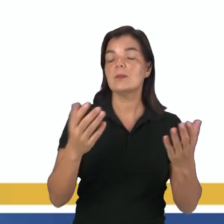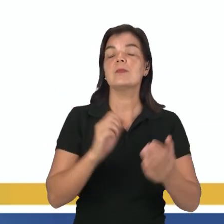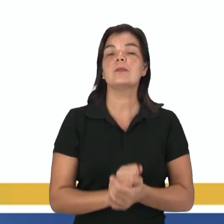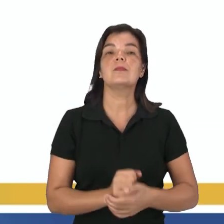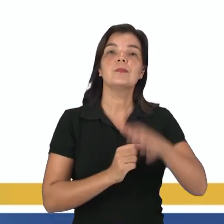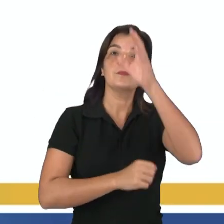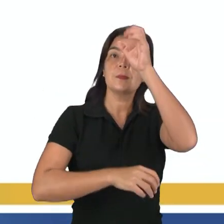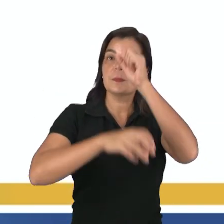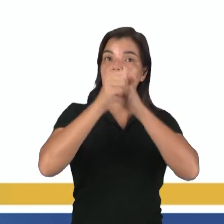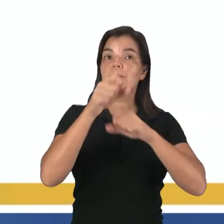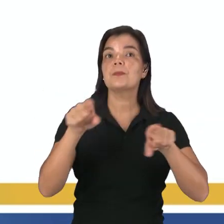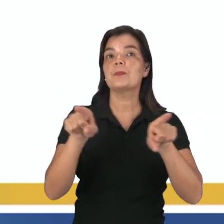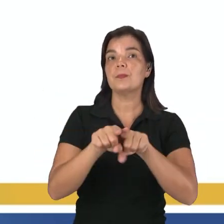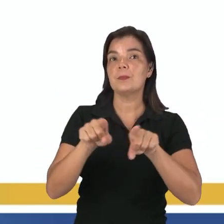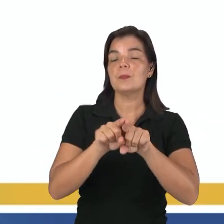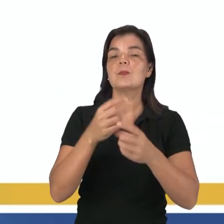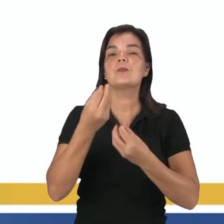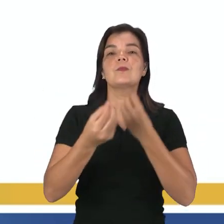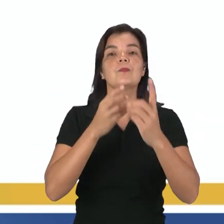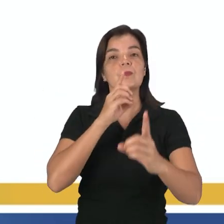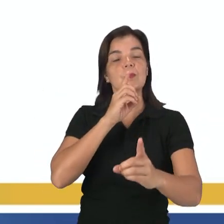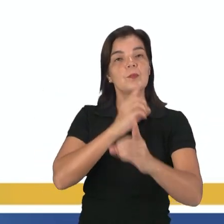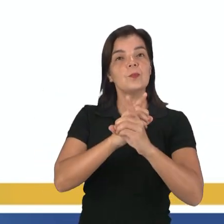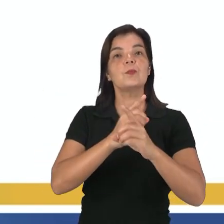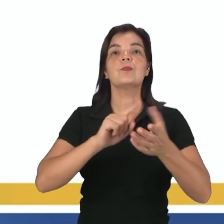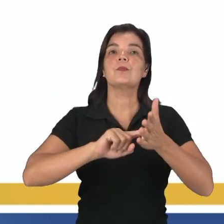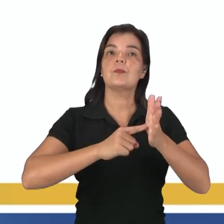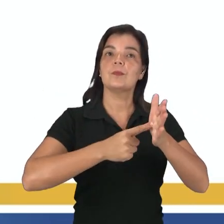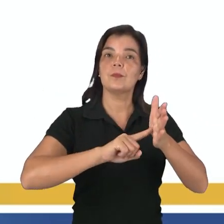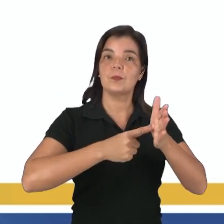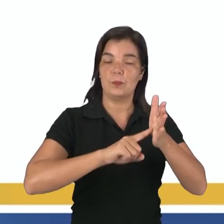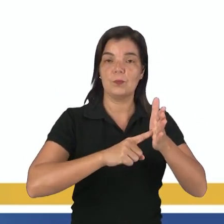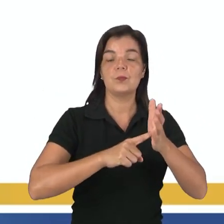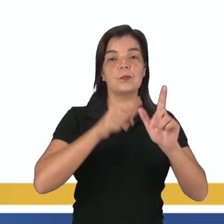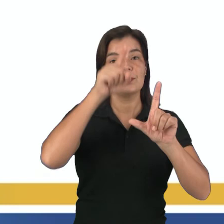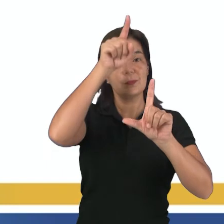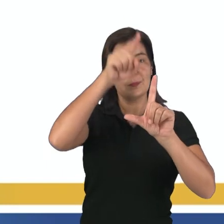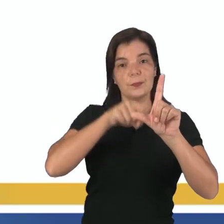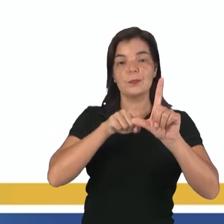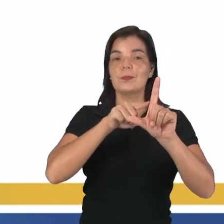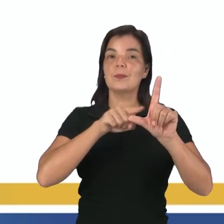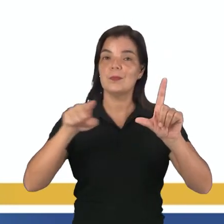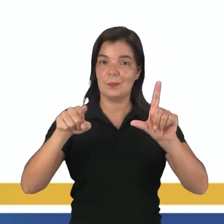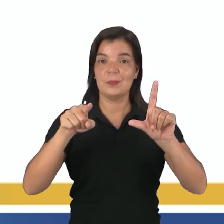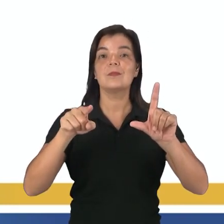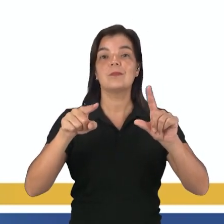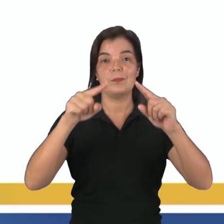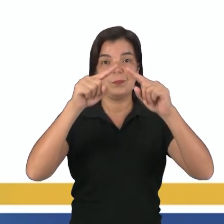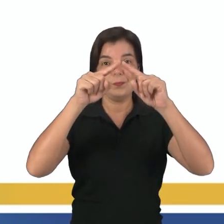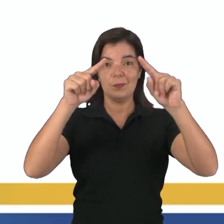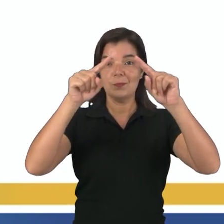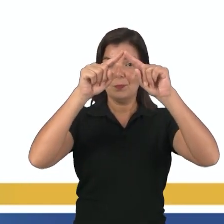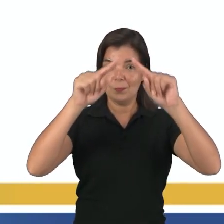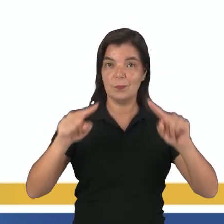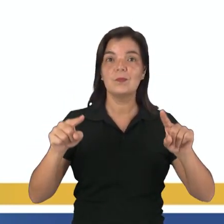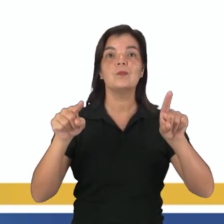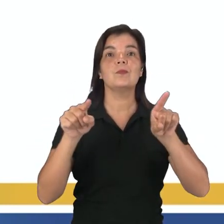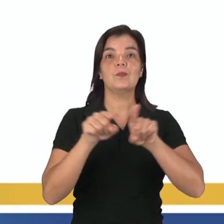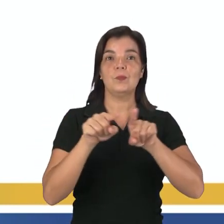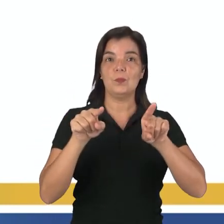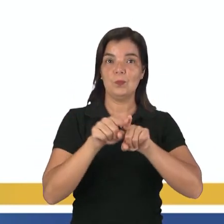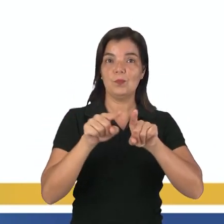elementos Além disso também Nós aprendemos como localizar pontos né e vértices de um polígono